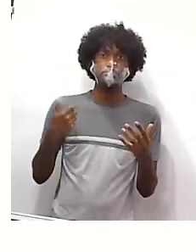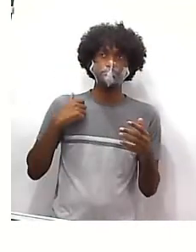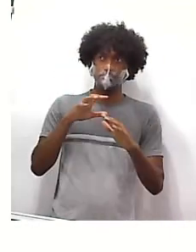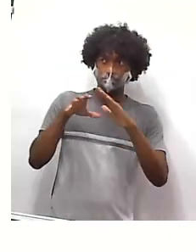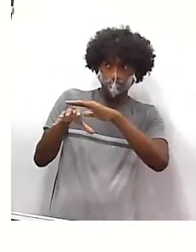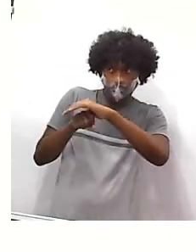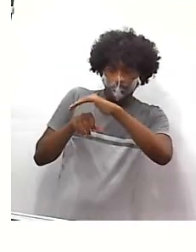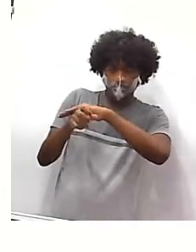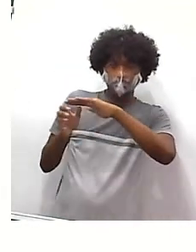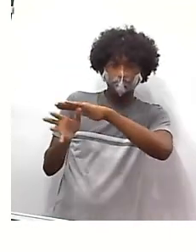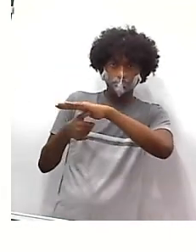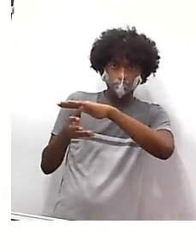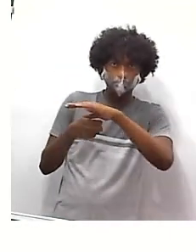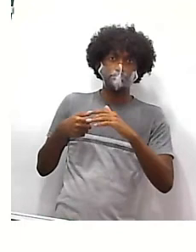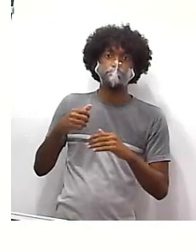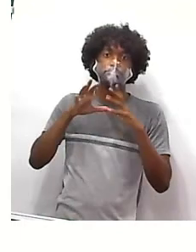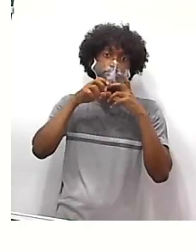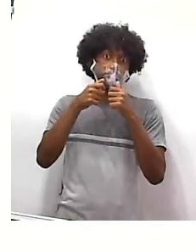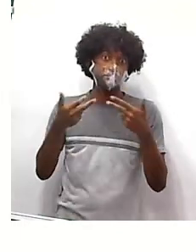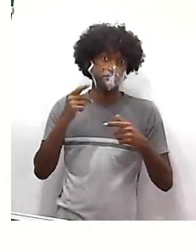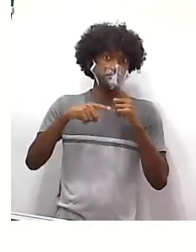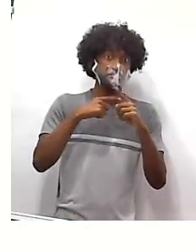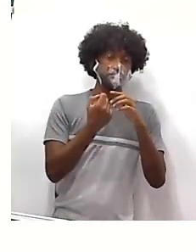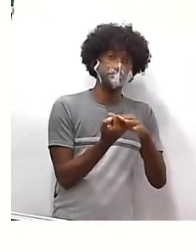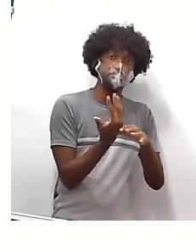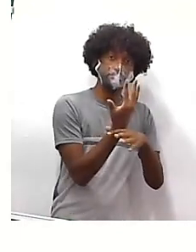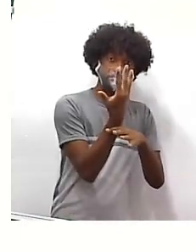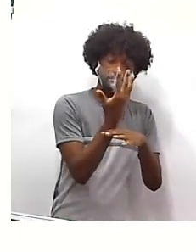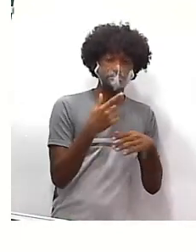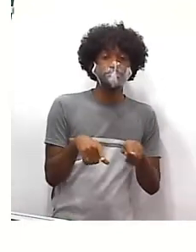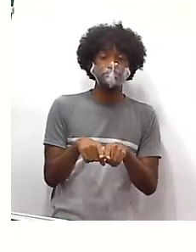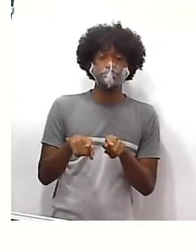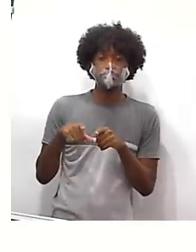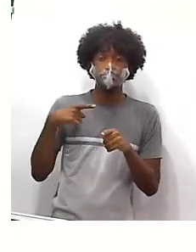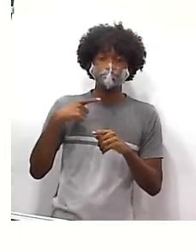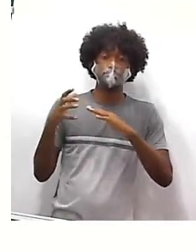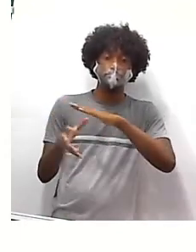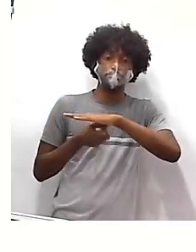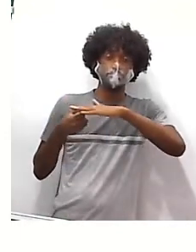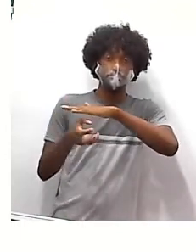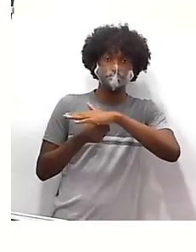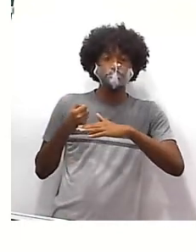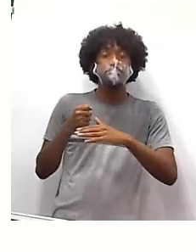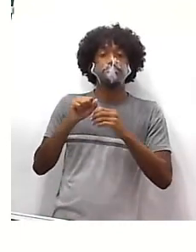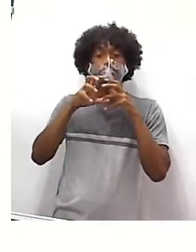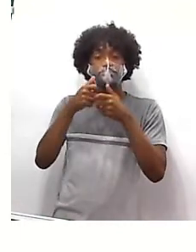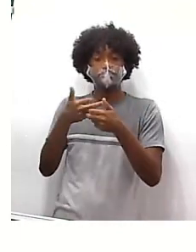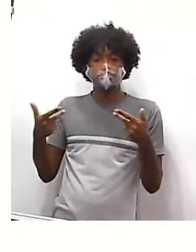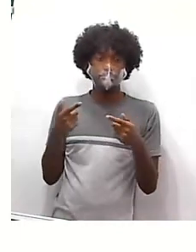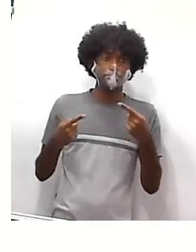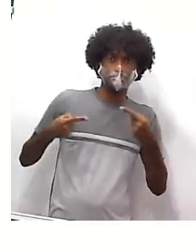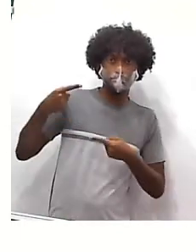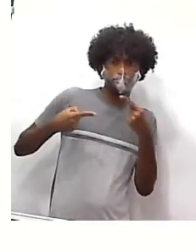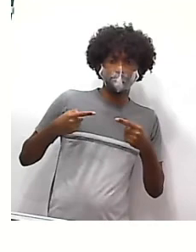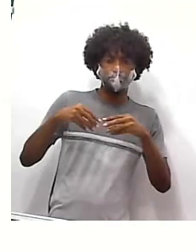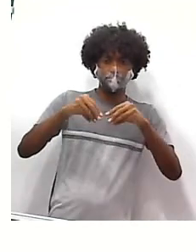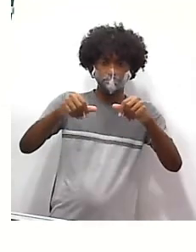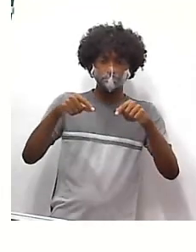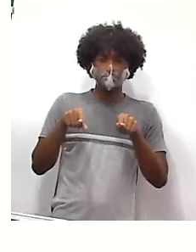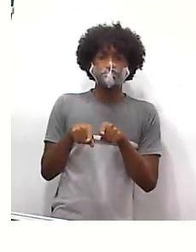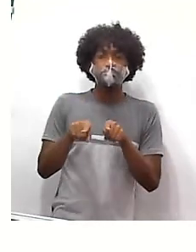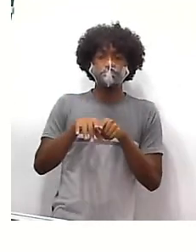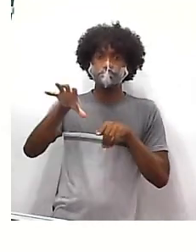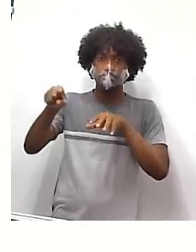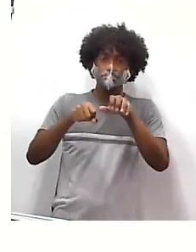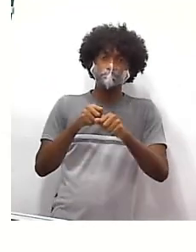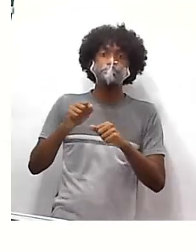também animais silvestres, tráficos de animais, disputa de terra, assentamentos humanos e a